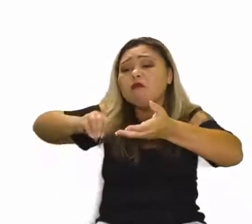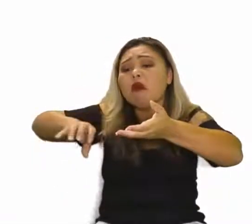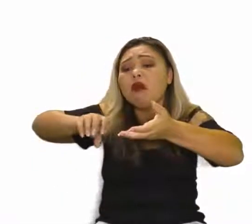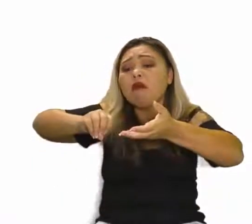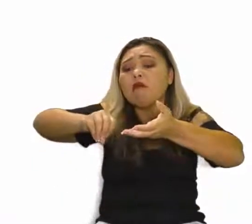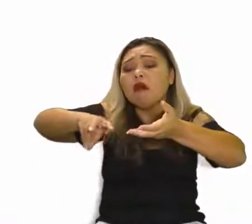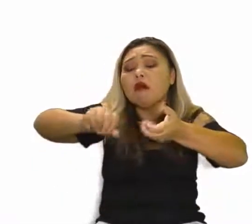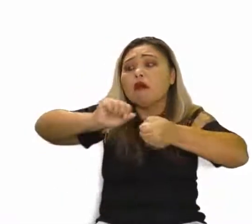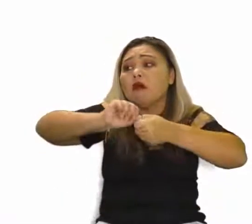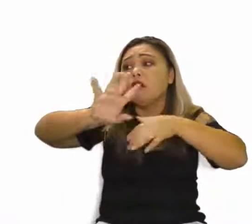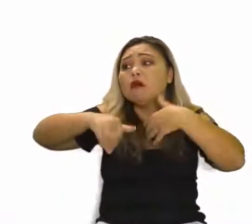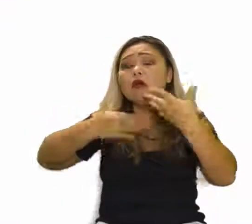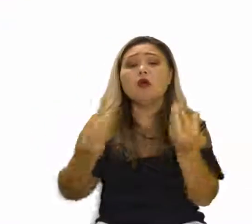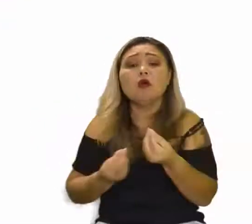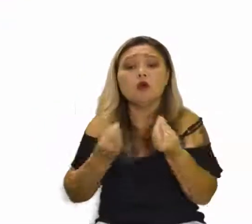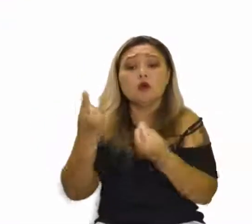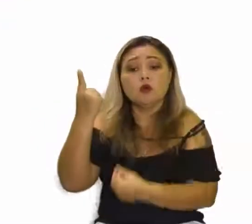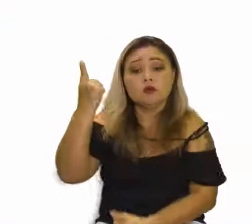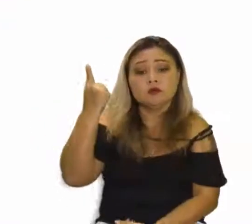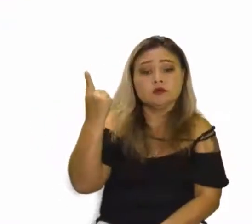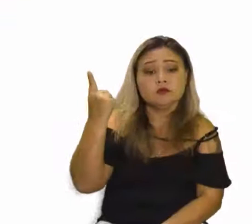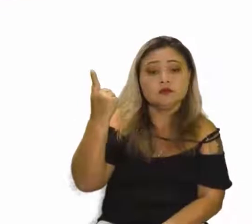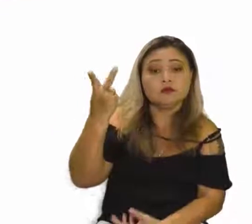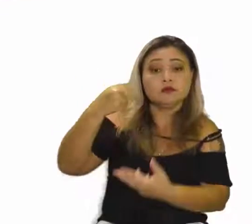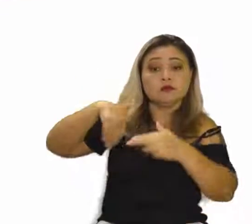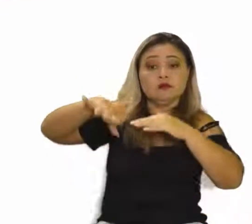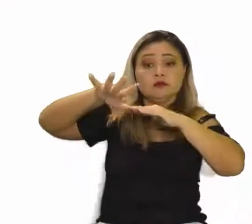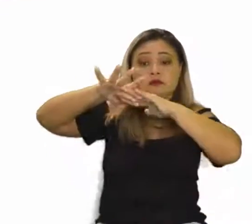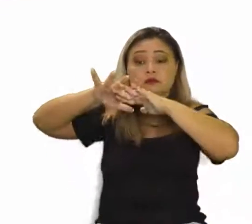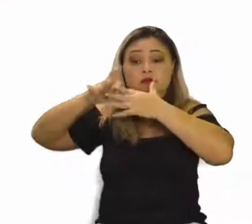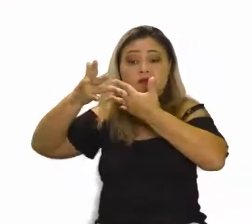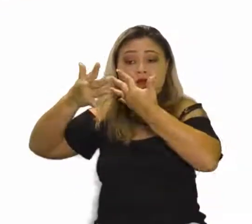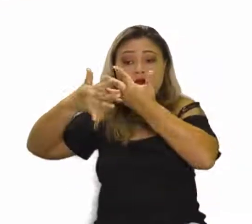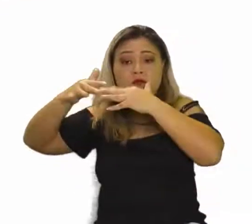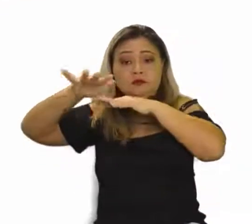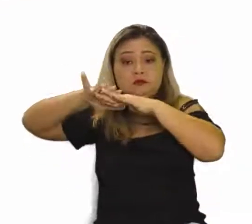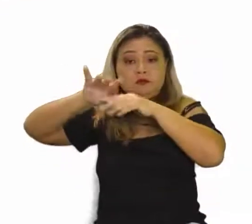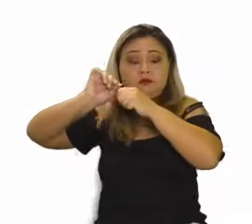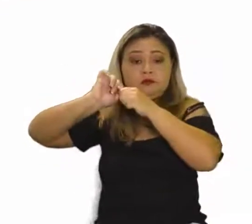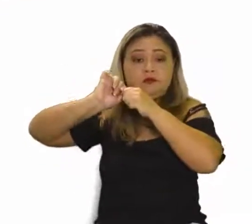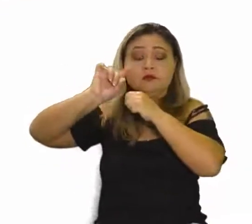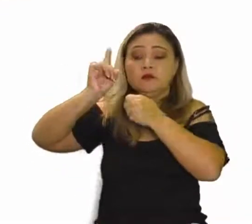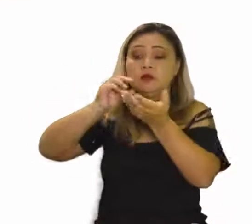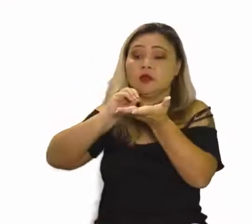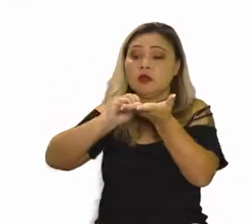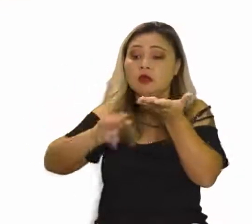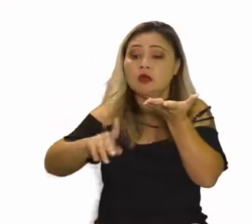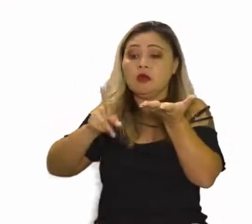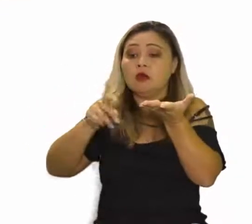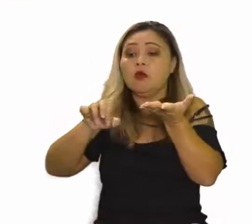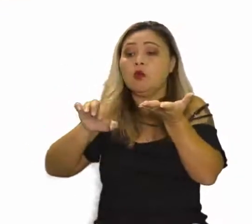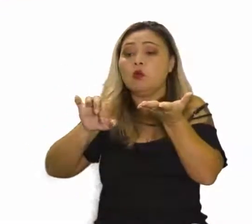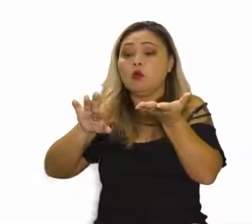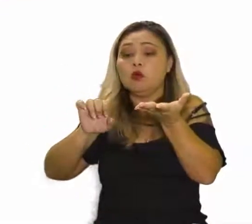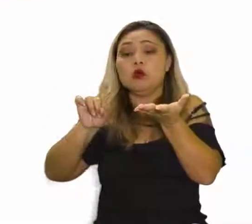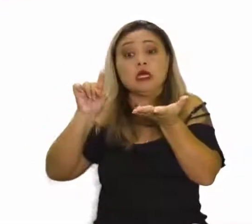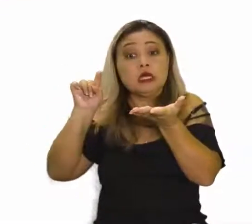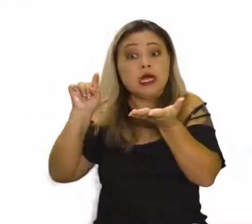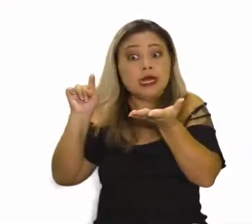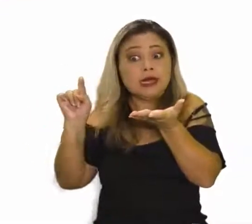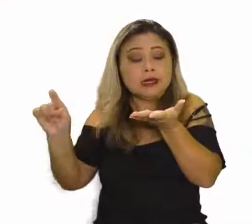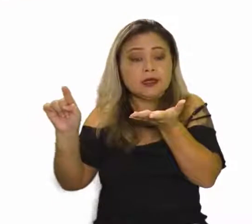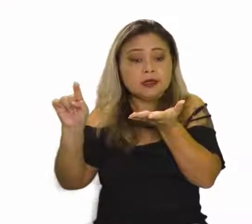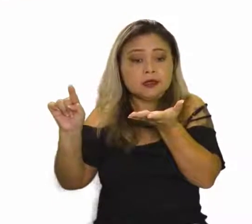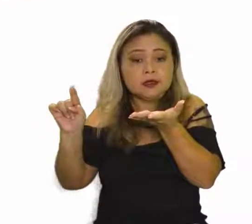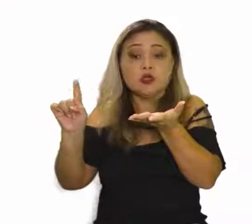gente faz com uma criação de postura? É assim, ó, em gaiolas. E aí a produção de postura, aqui sim,